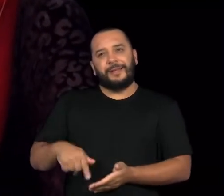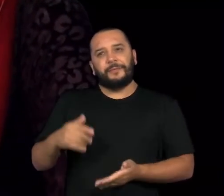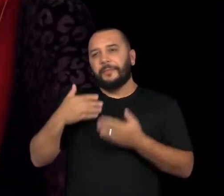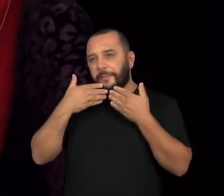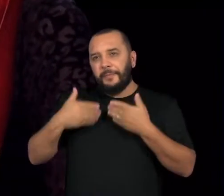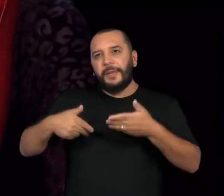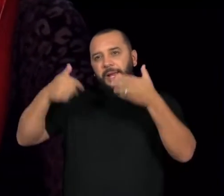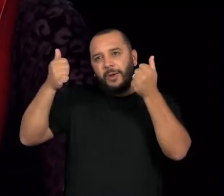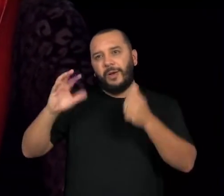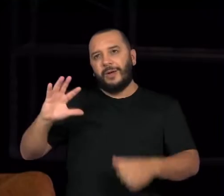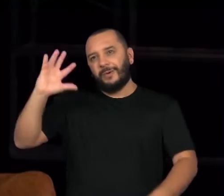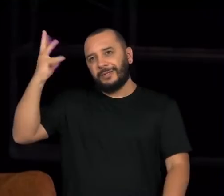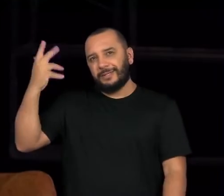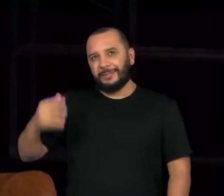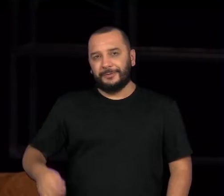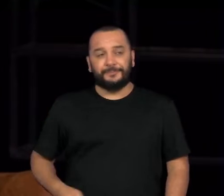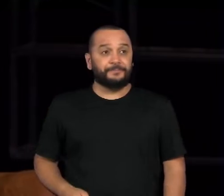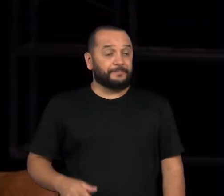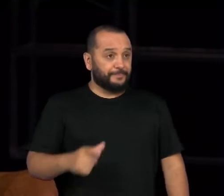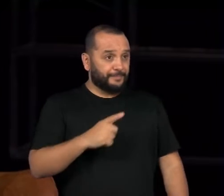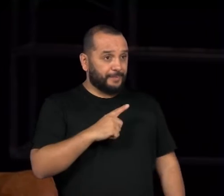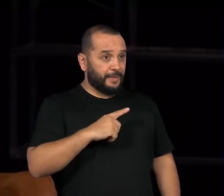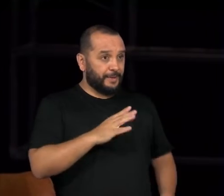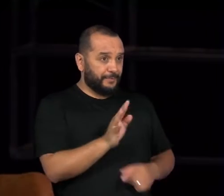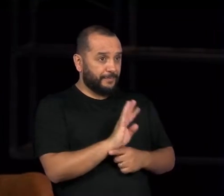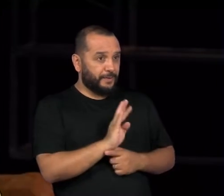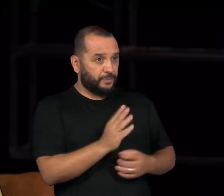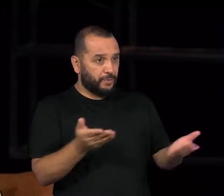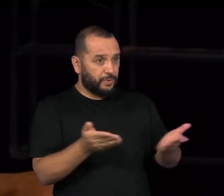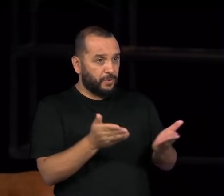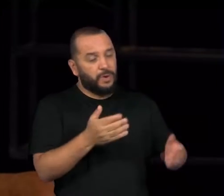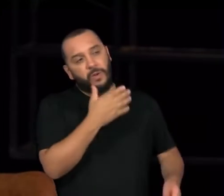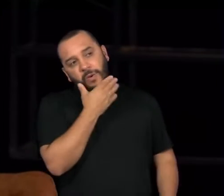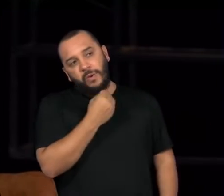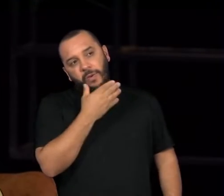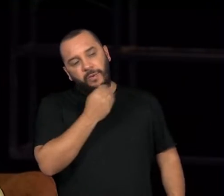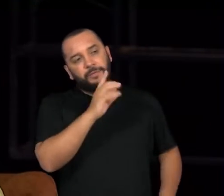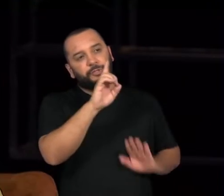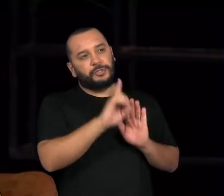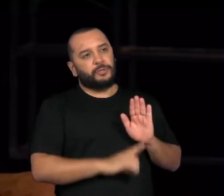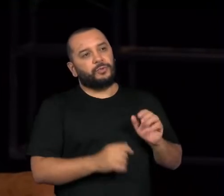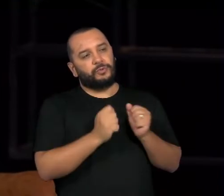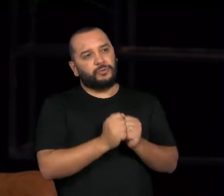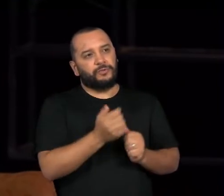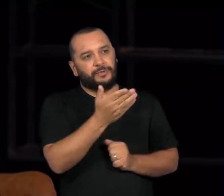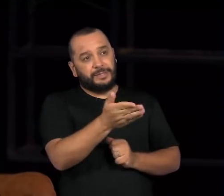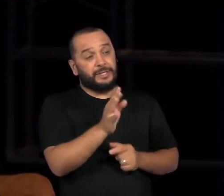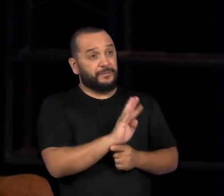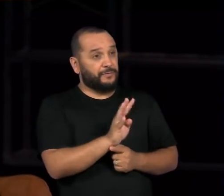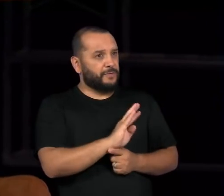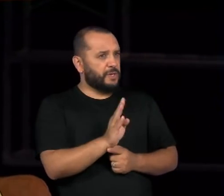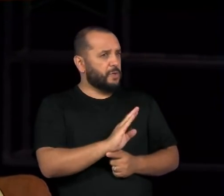aconteceu. A gente tem um depoimento agora de um diretor que esteve com você em um dos seus filmes mais reverenciados. Vamos